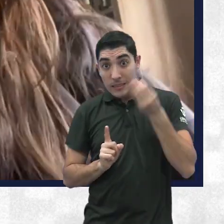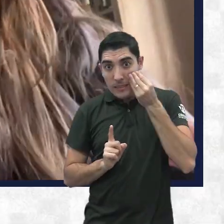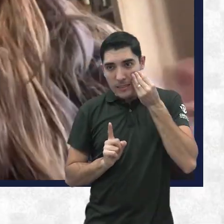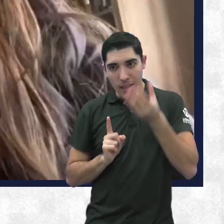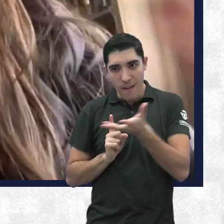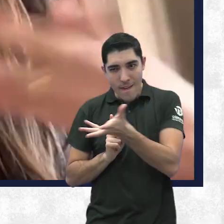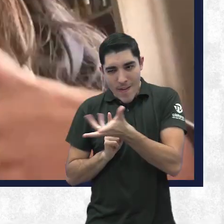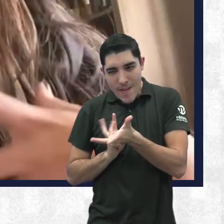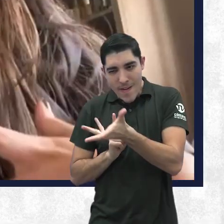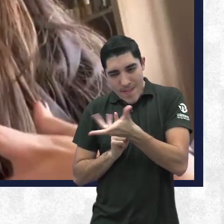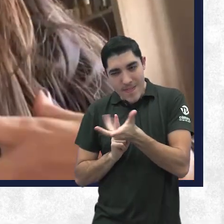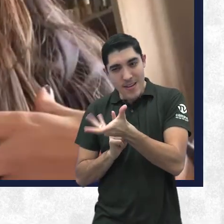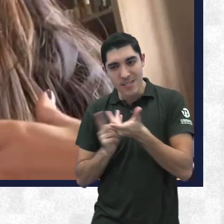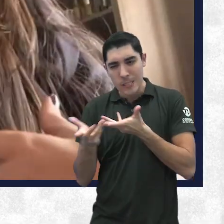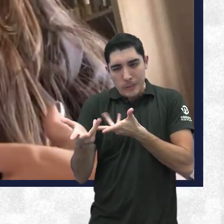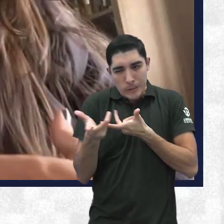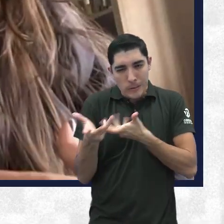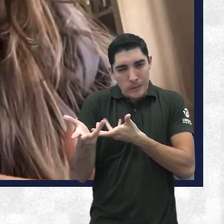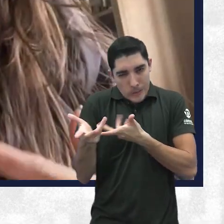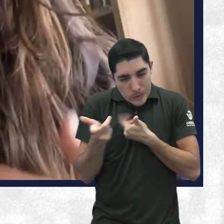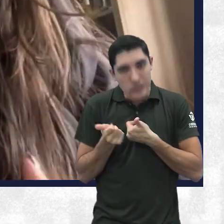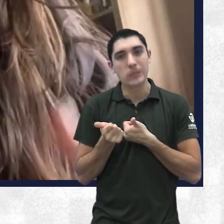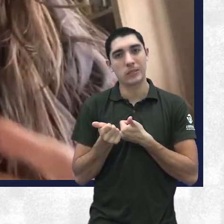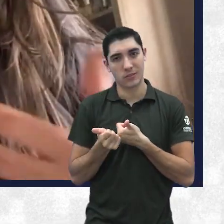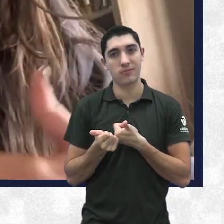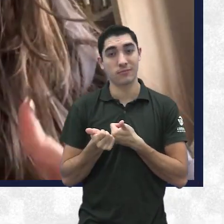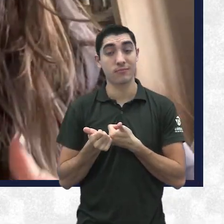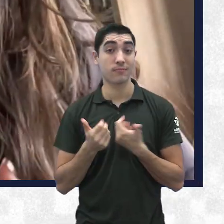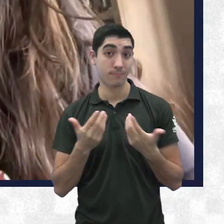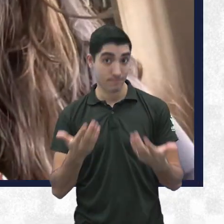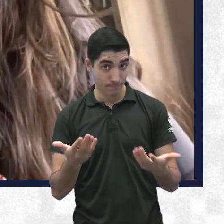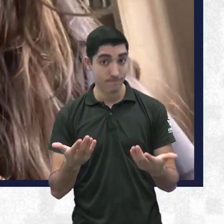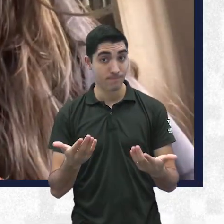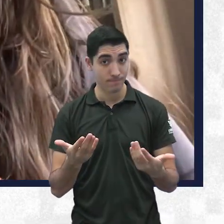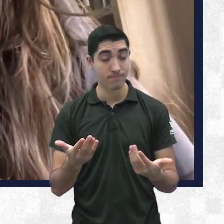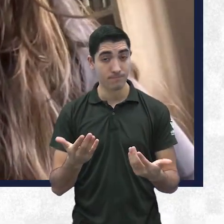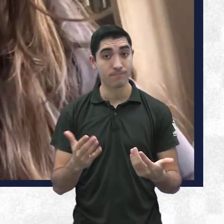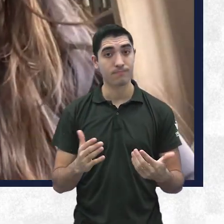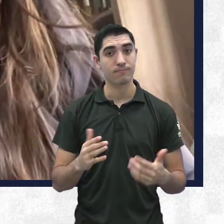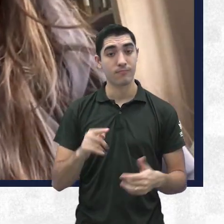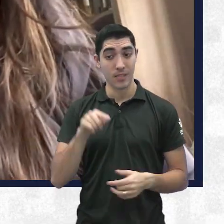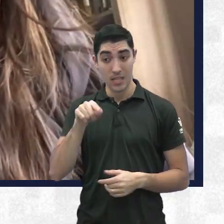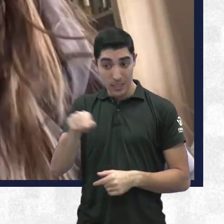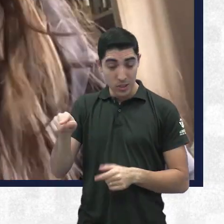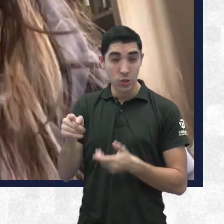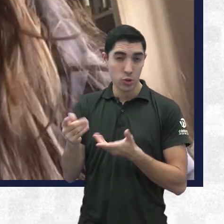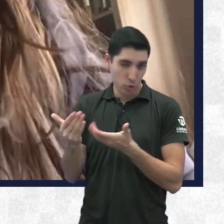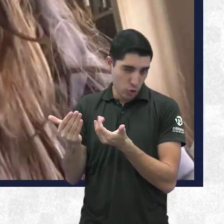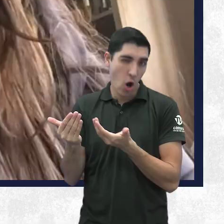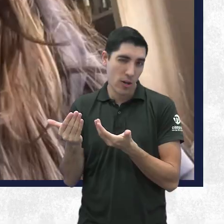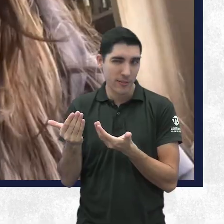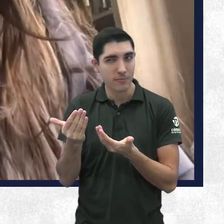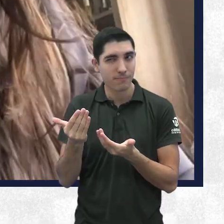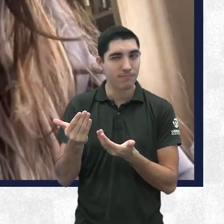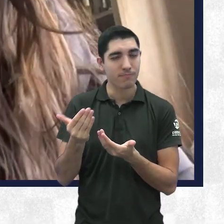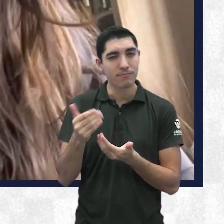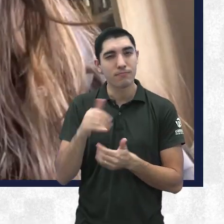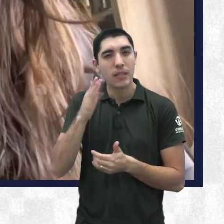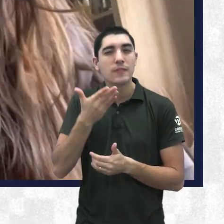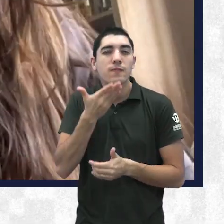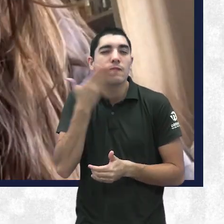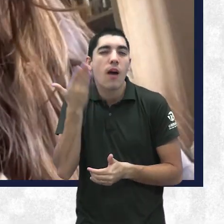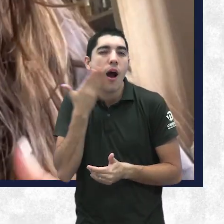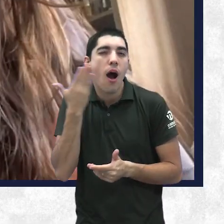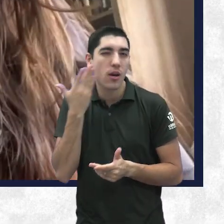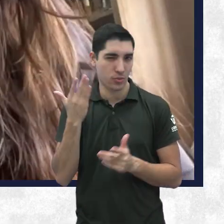querendo trazer mais pessoas para o seu grupo, para o seu movimento. Então, os jovens são os mais